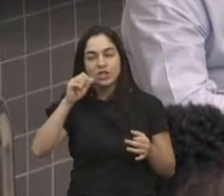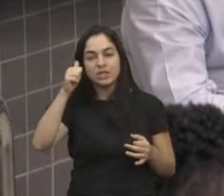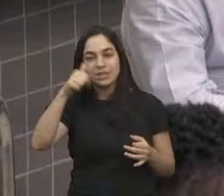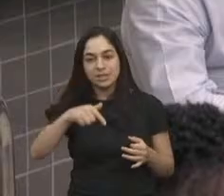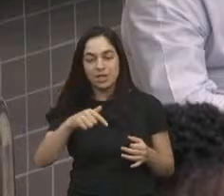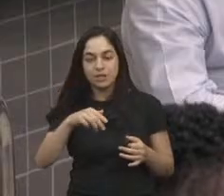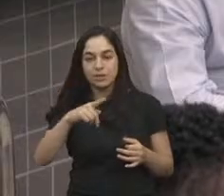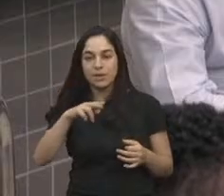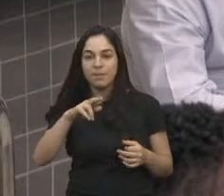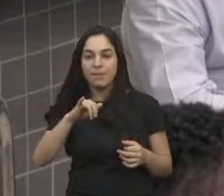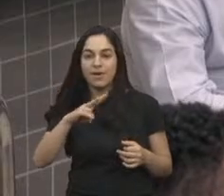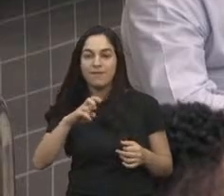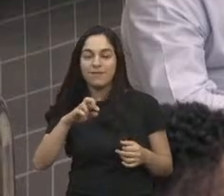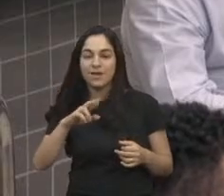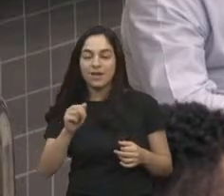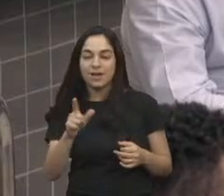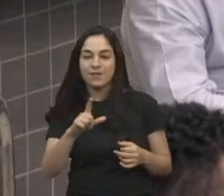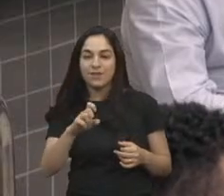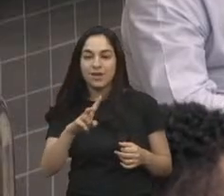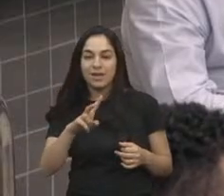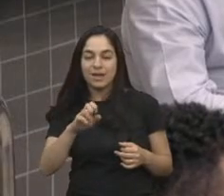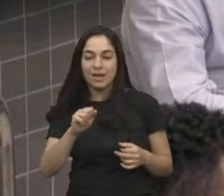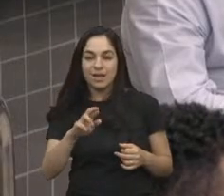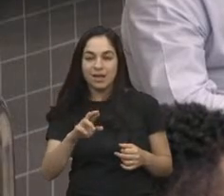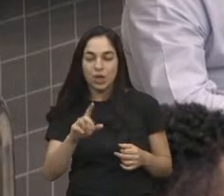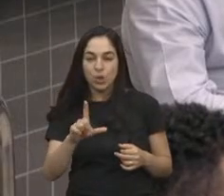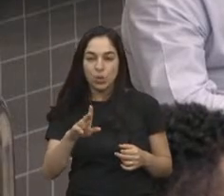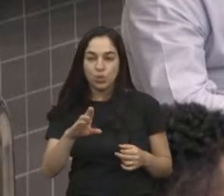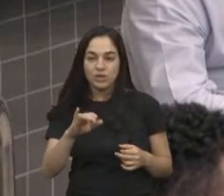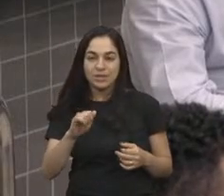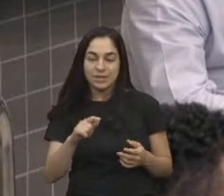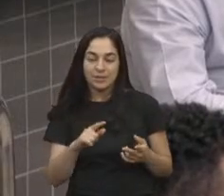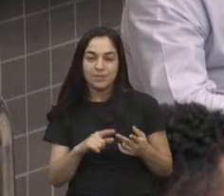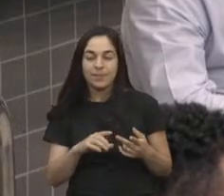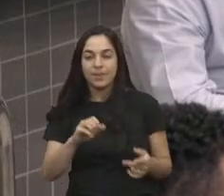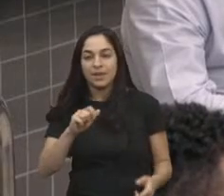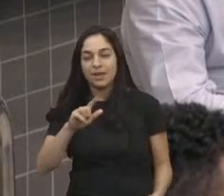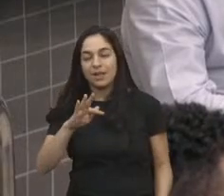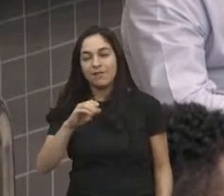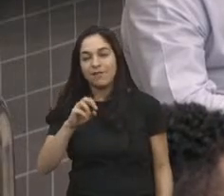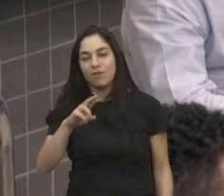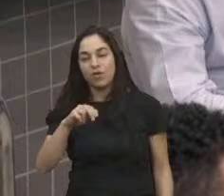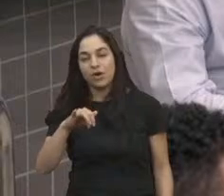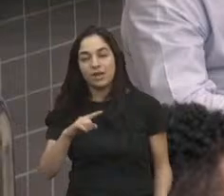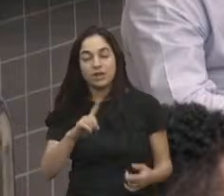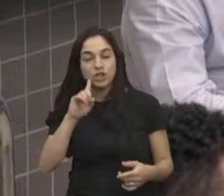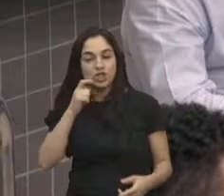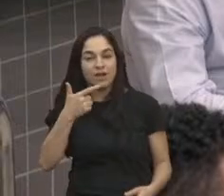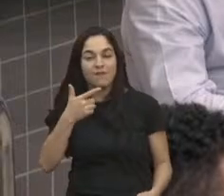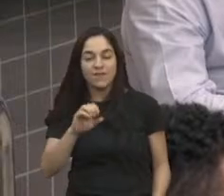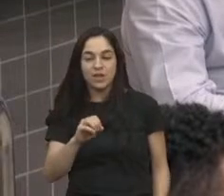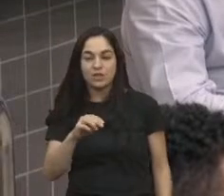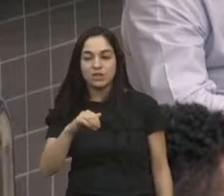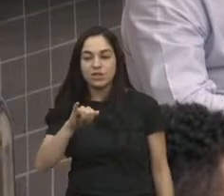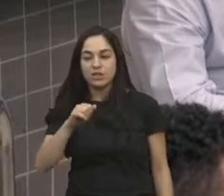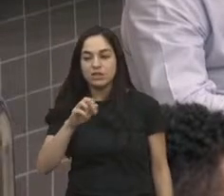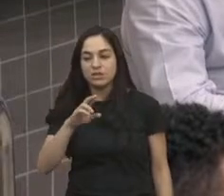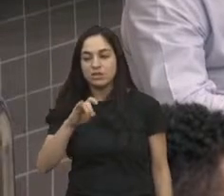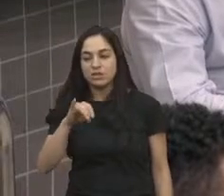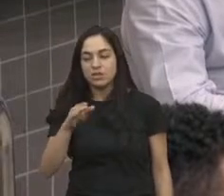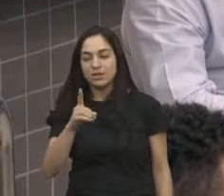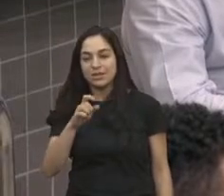Dia 18, Parque Califórnia, Santana do Pedregulho. Dia 20, Jardim das Indústrias. Dia 21, Conjunto